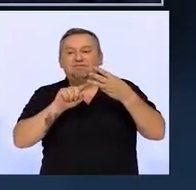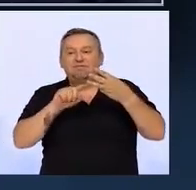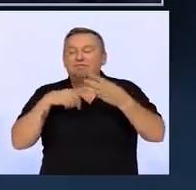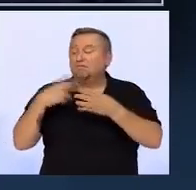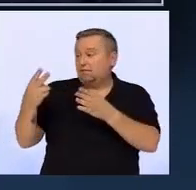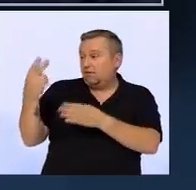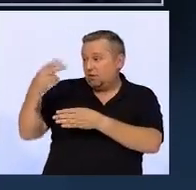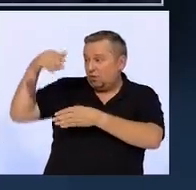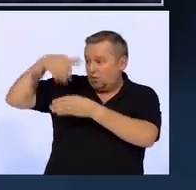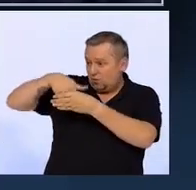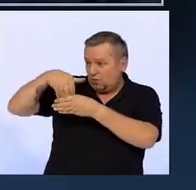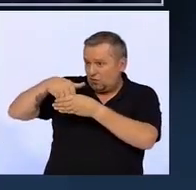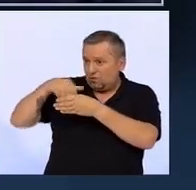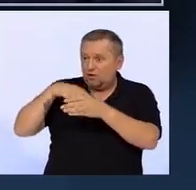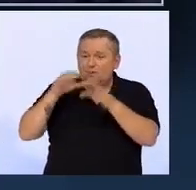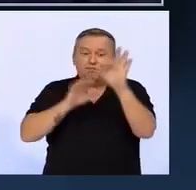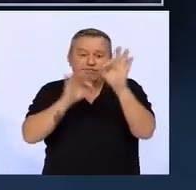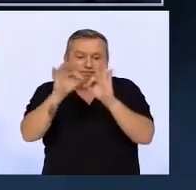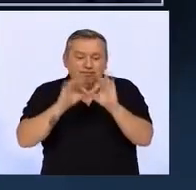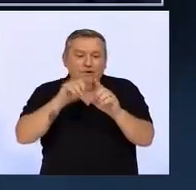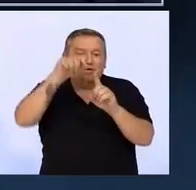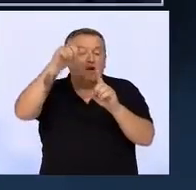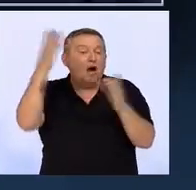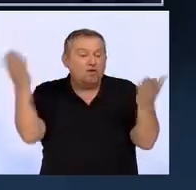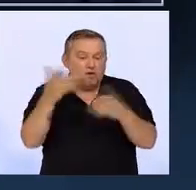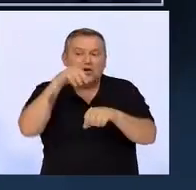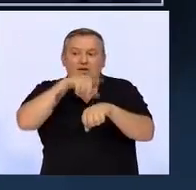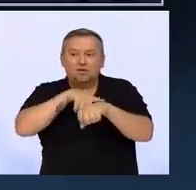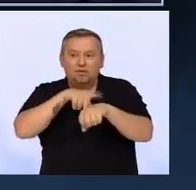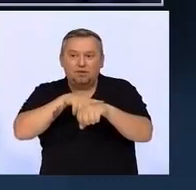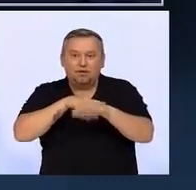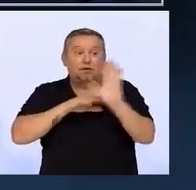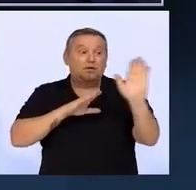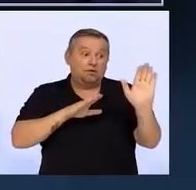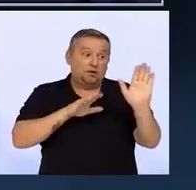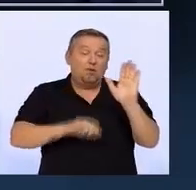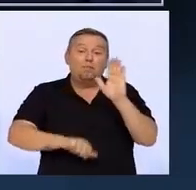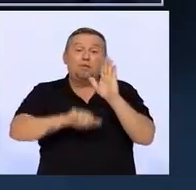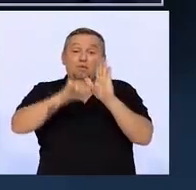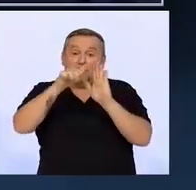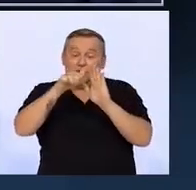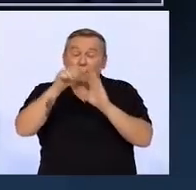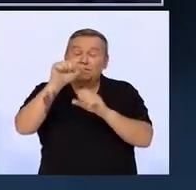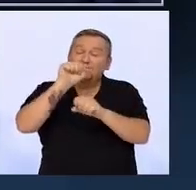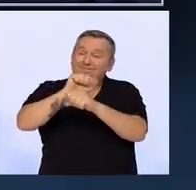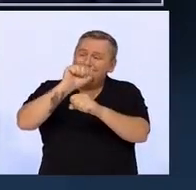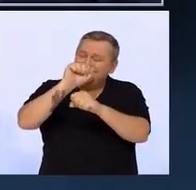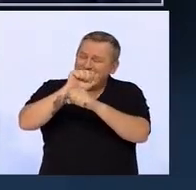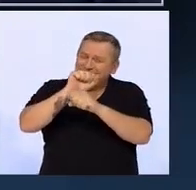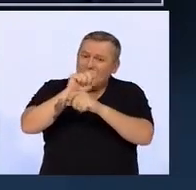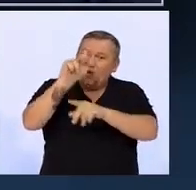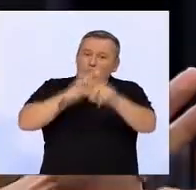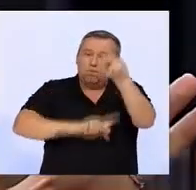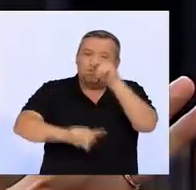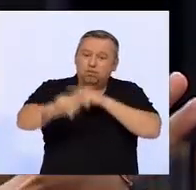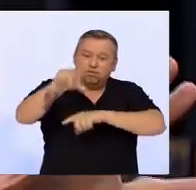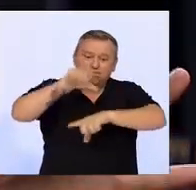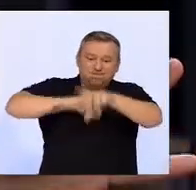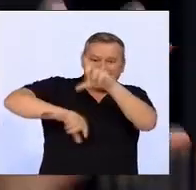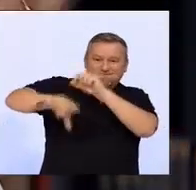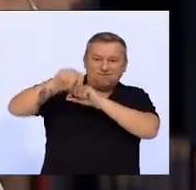turno, conforme está se configurando neste momento? Primeiro vamos esperar que o povo nos salve, porque como as lideranças